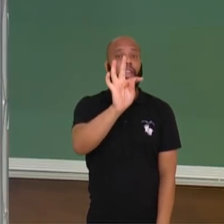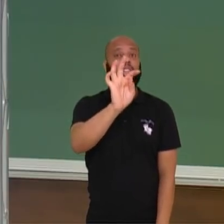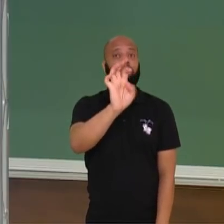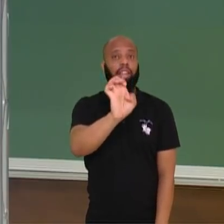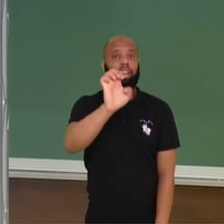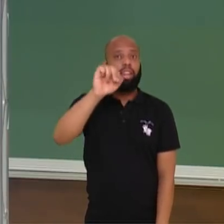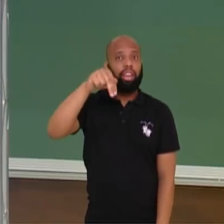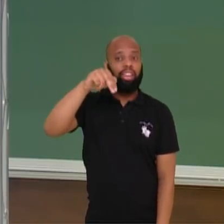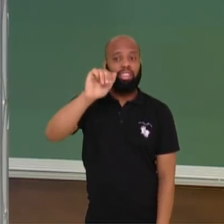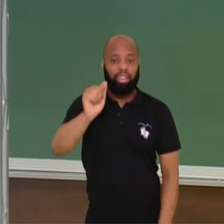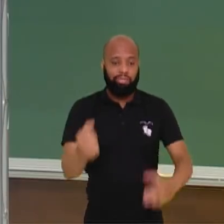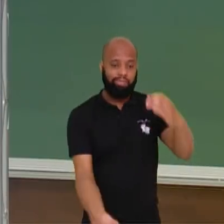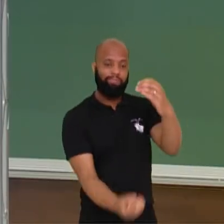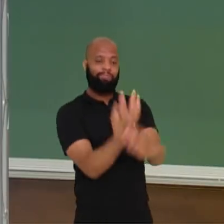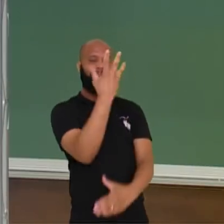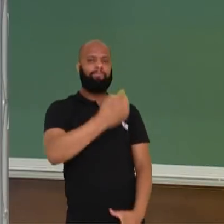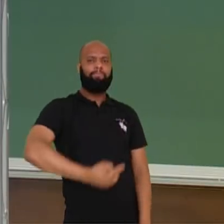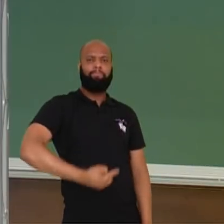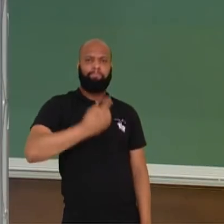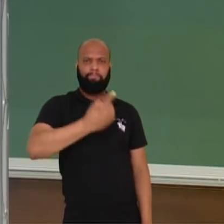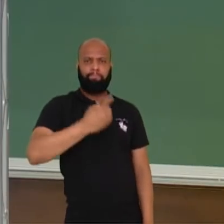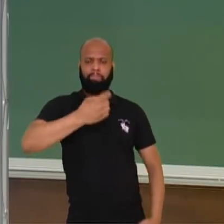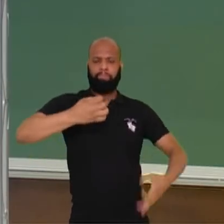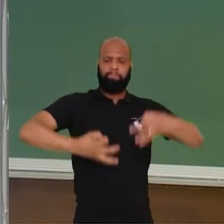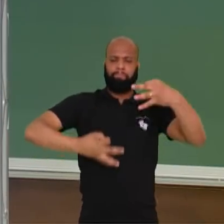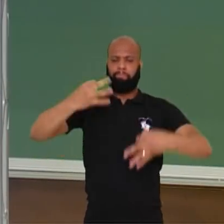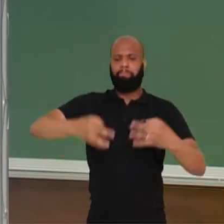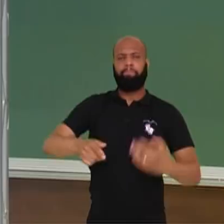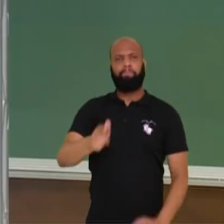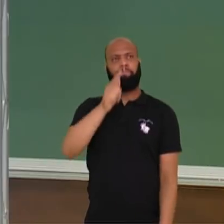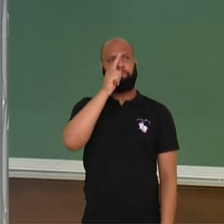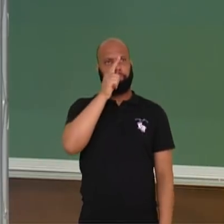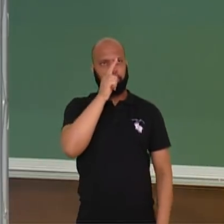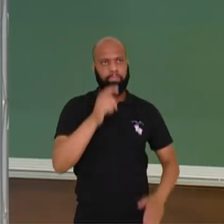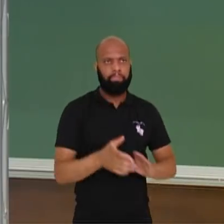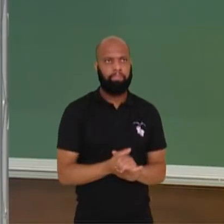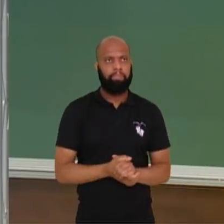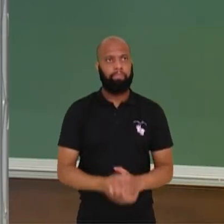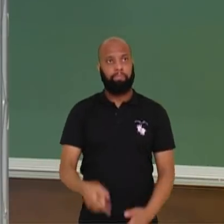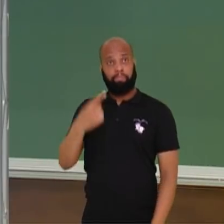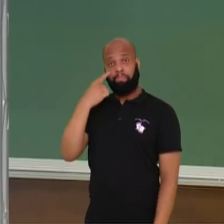esse primeiro tribunal grego, o Areospagos.